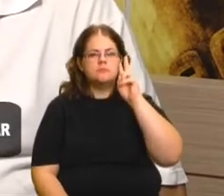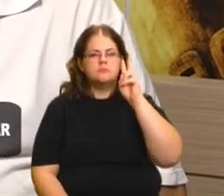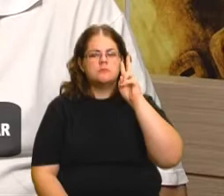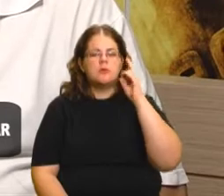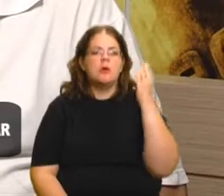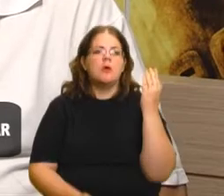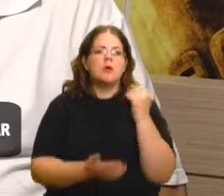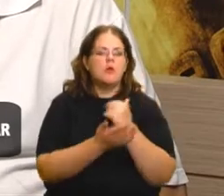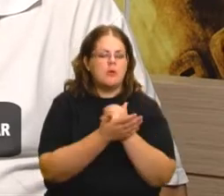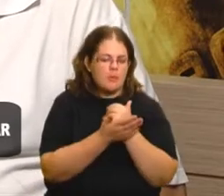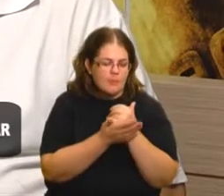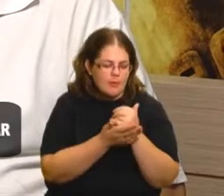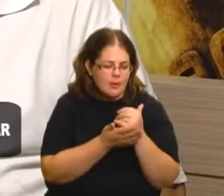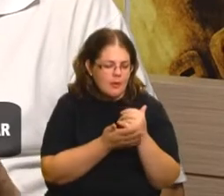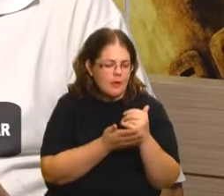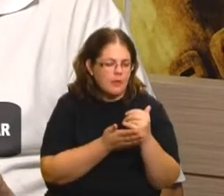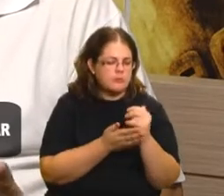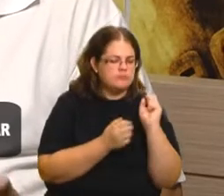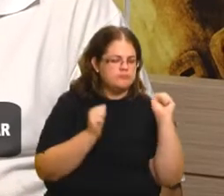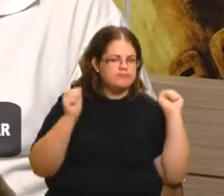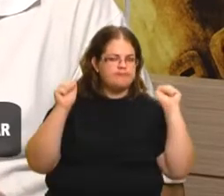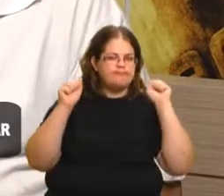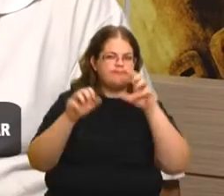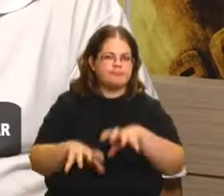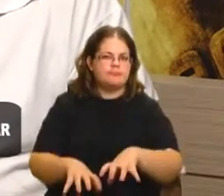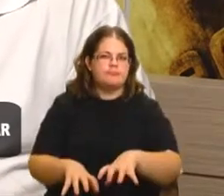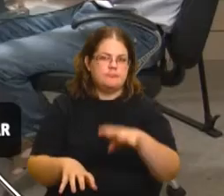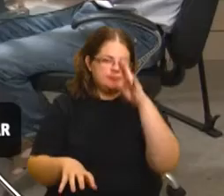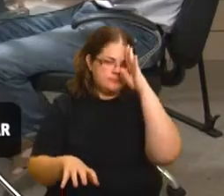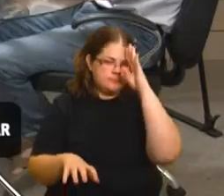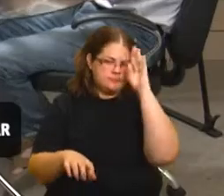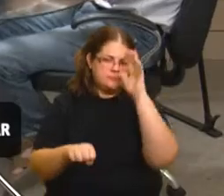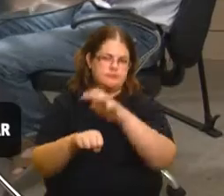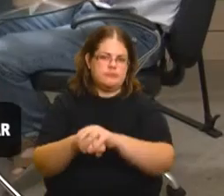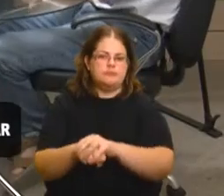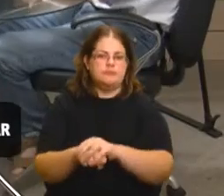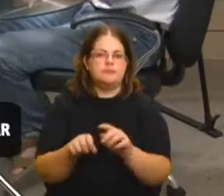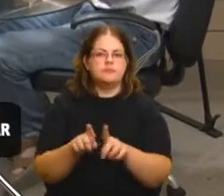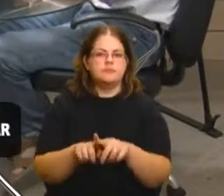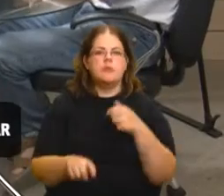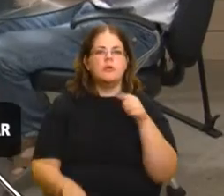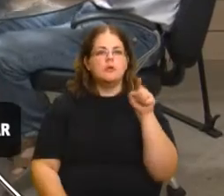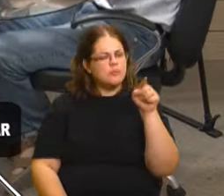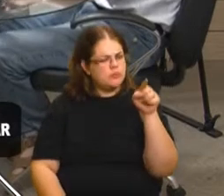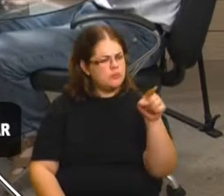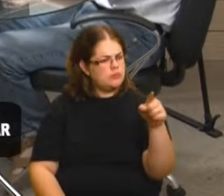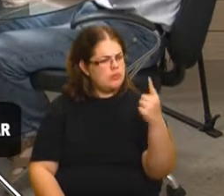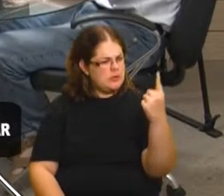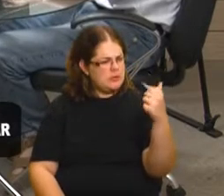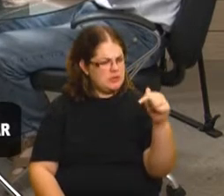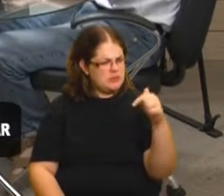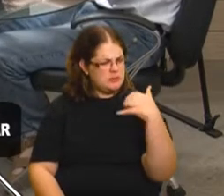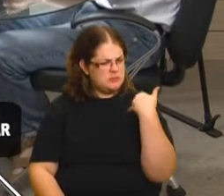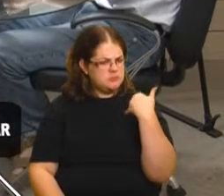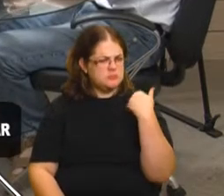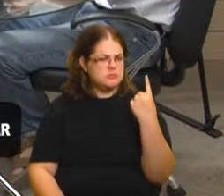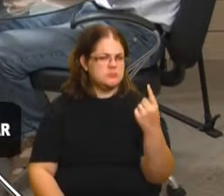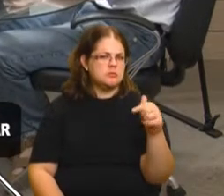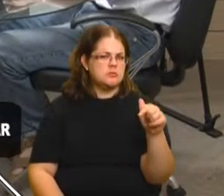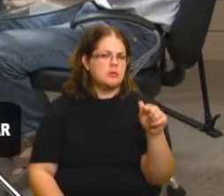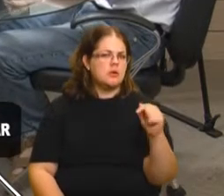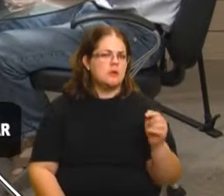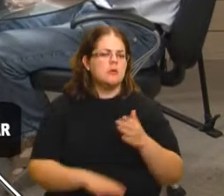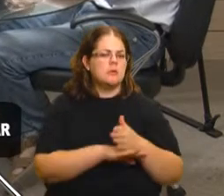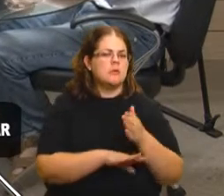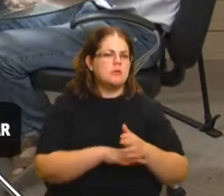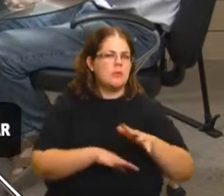em que houve alguns inquéritos policiais militares, vários estudantes foram... Tu tinha 17 anos na época e era do